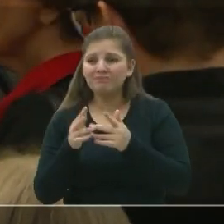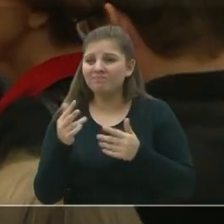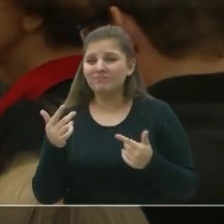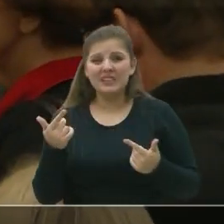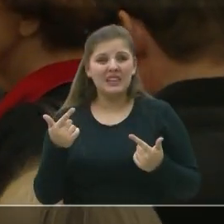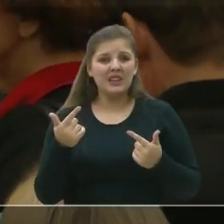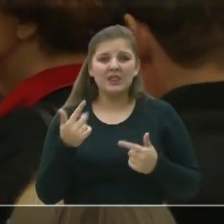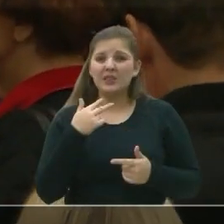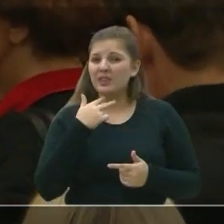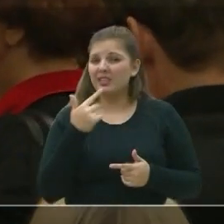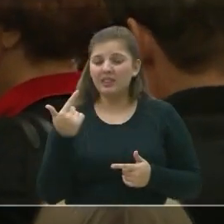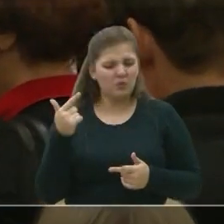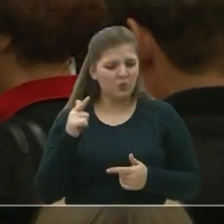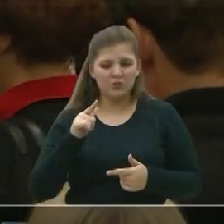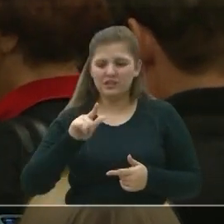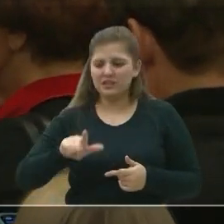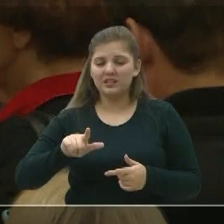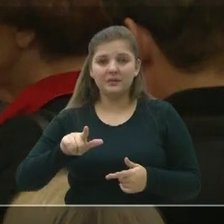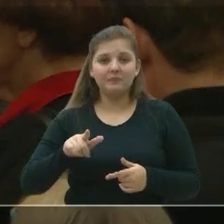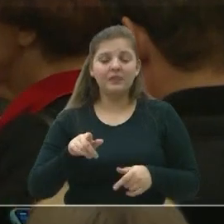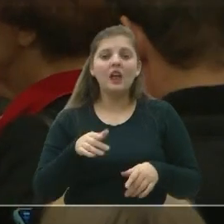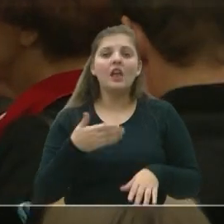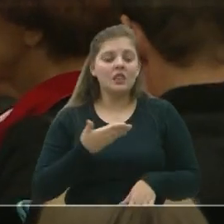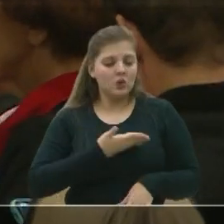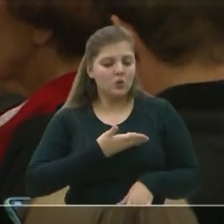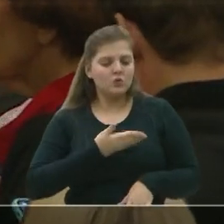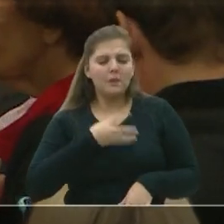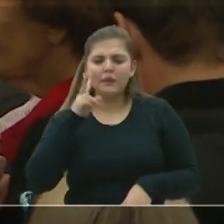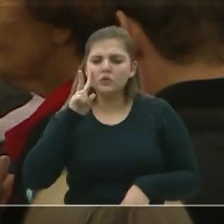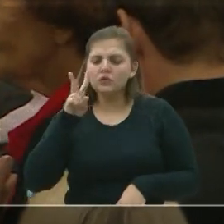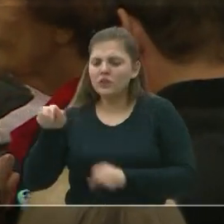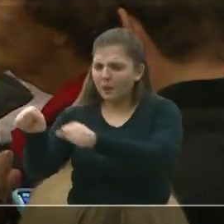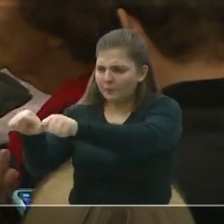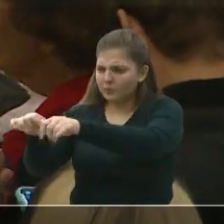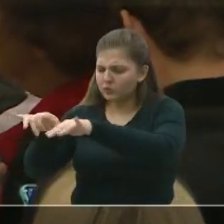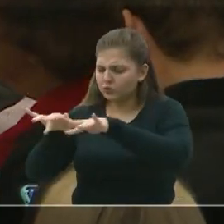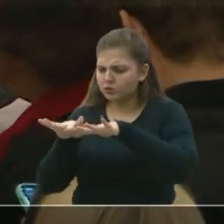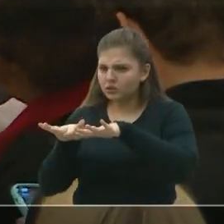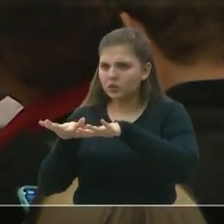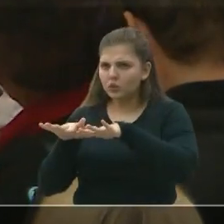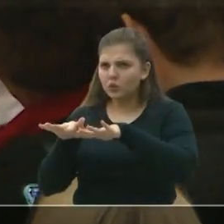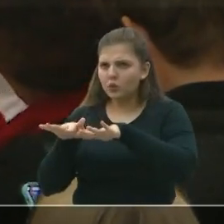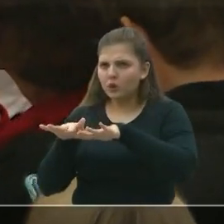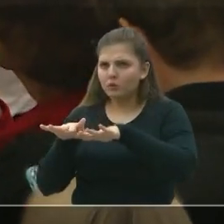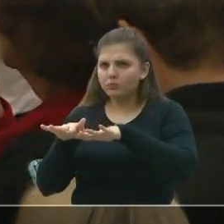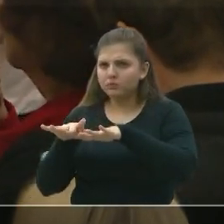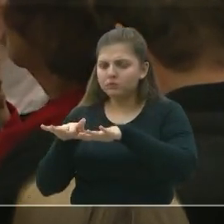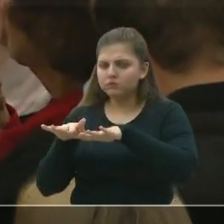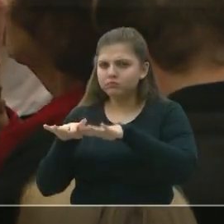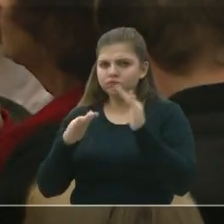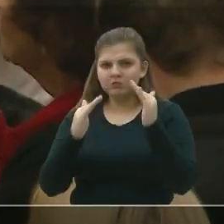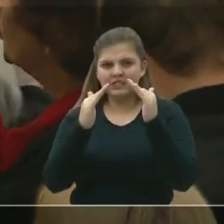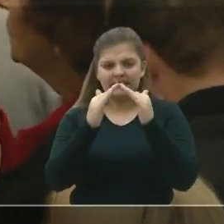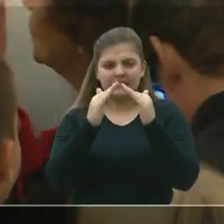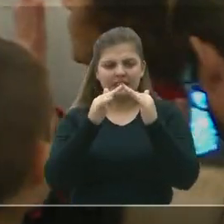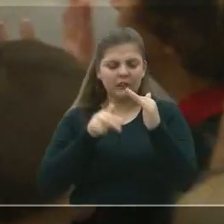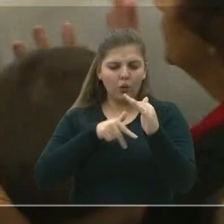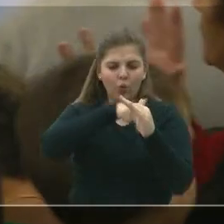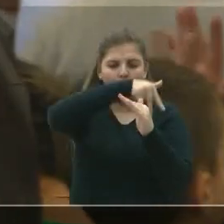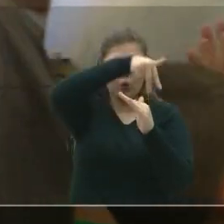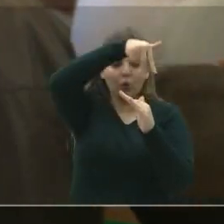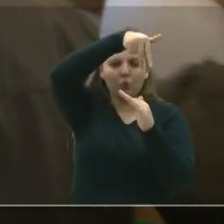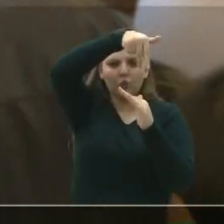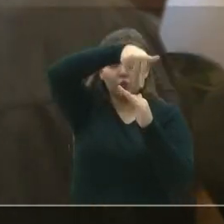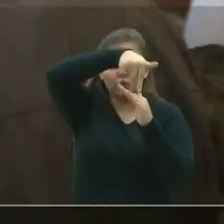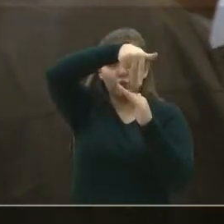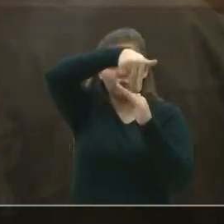Os seus amigos, vendo aquela multidão, subiram no telhado, de destelharam